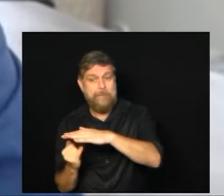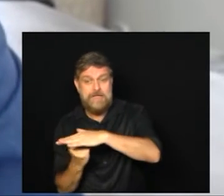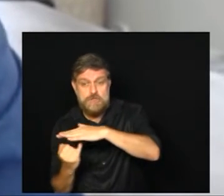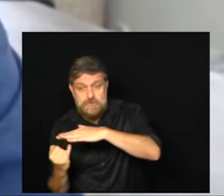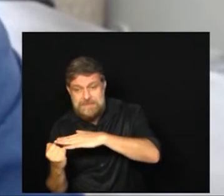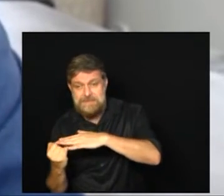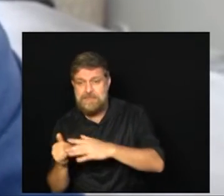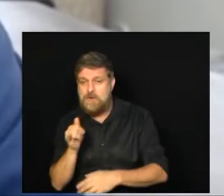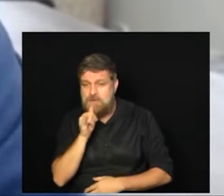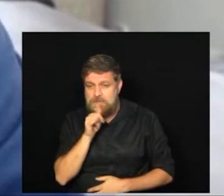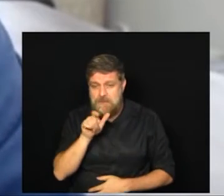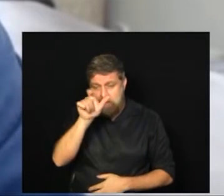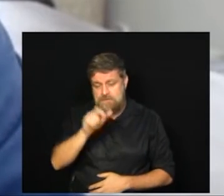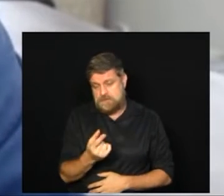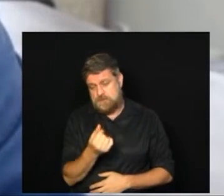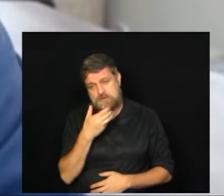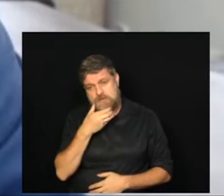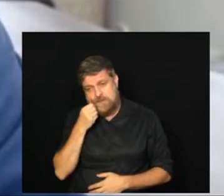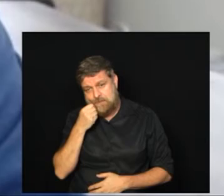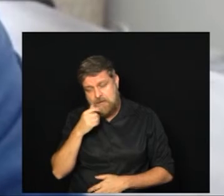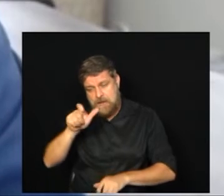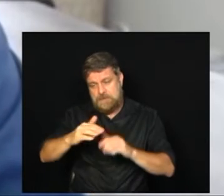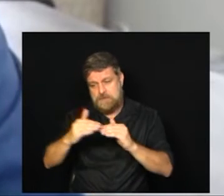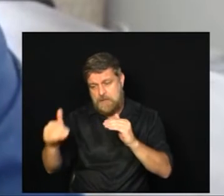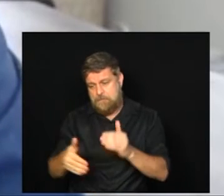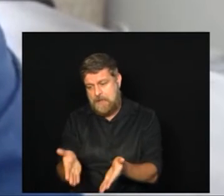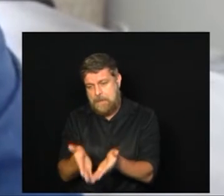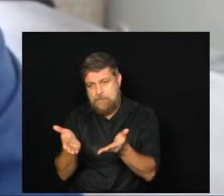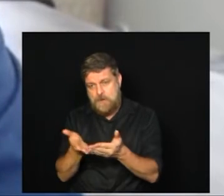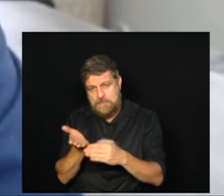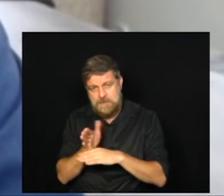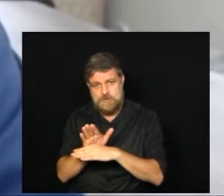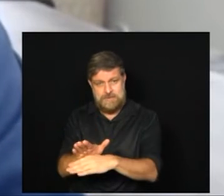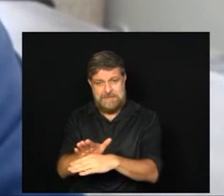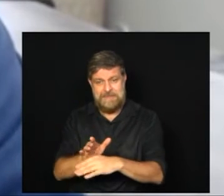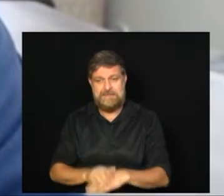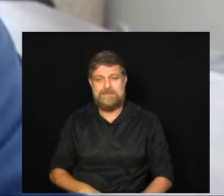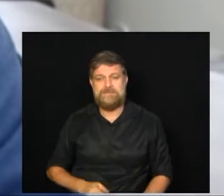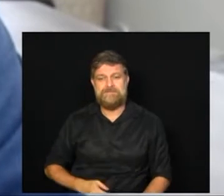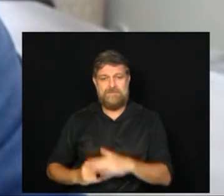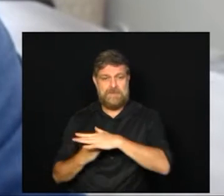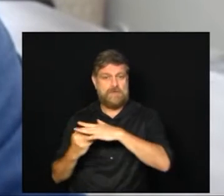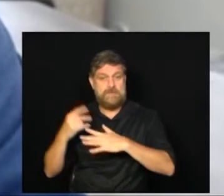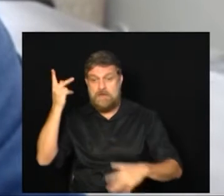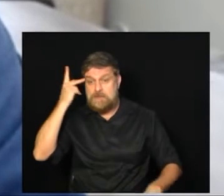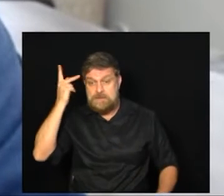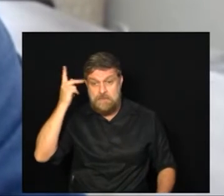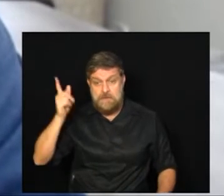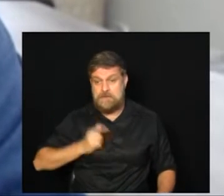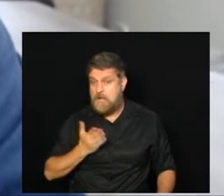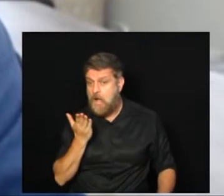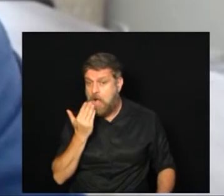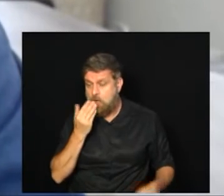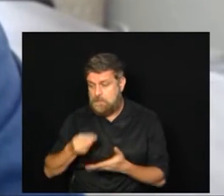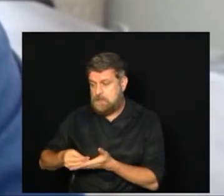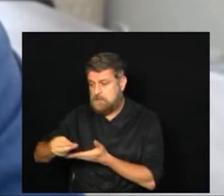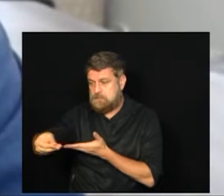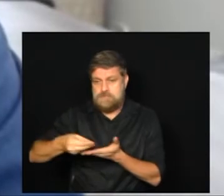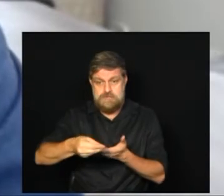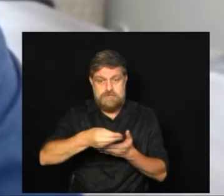suficiente, eu não preciso de mais, eu não faço questão de ser rico, eu não faço questão de ser rica. Eu vejo que se você hoje